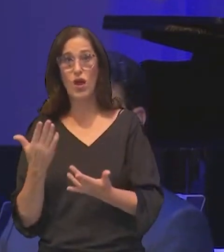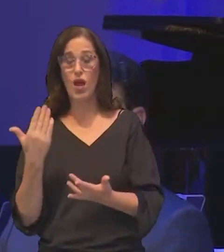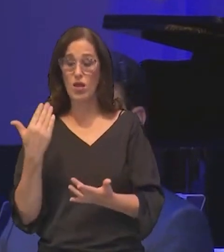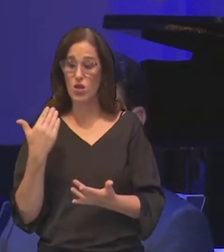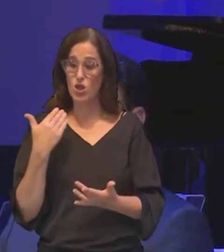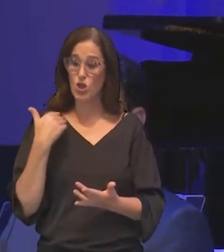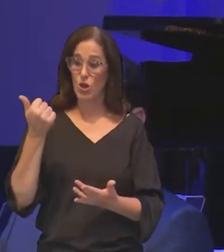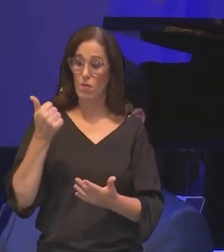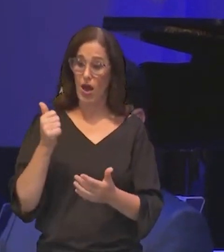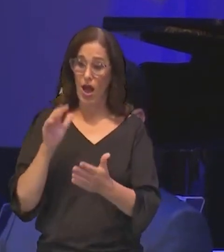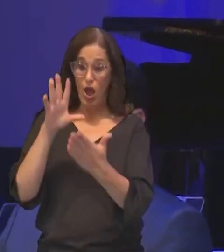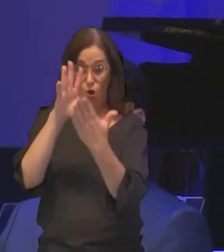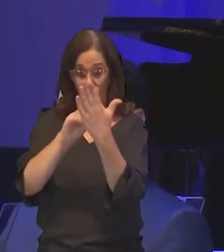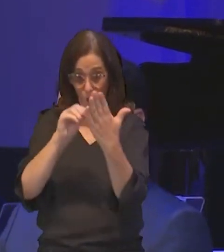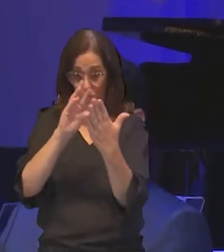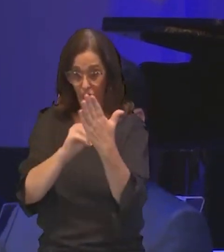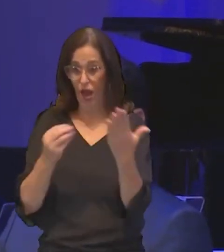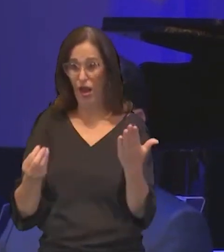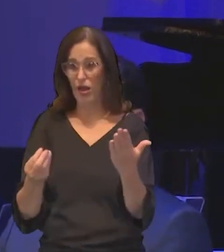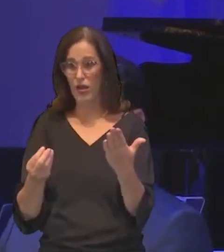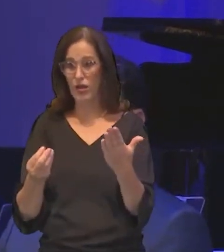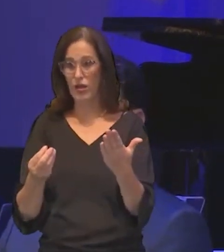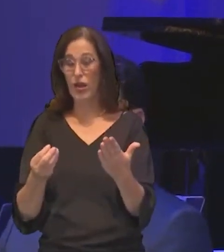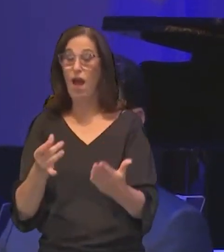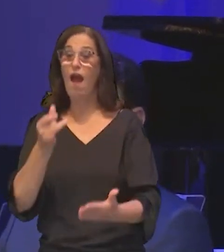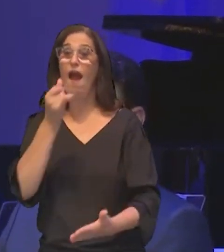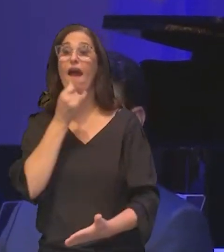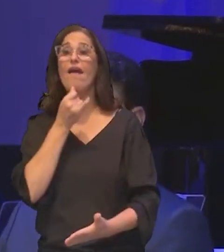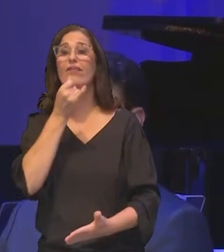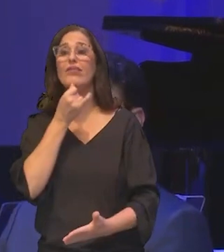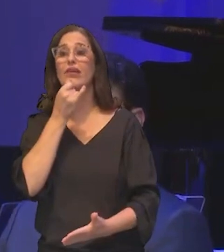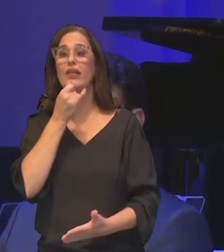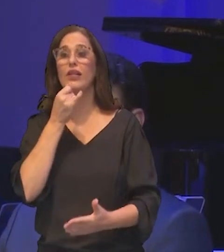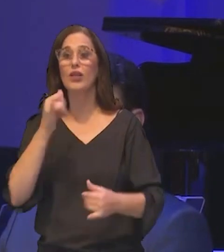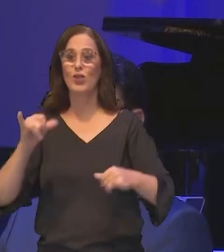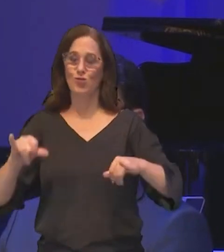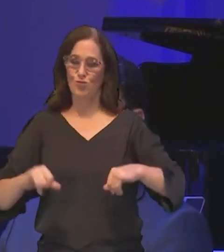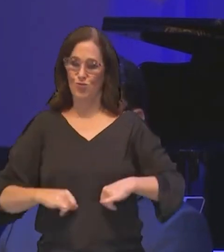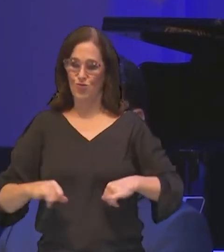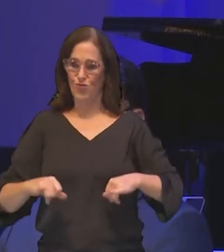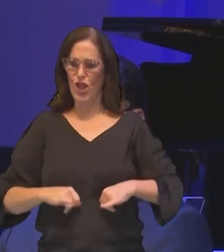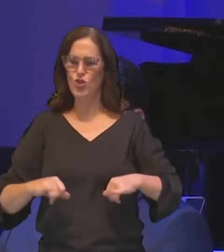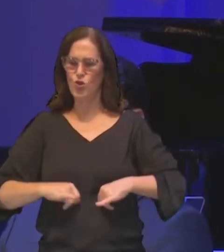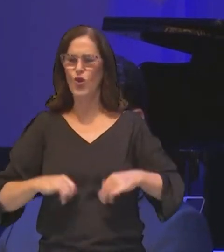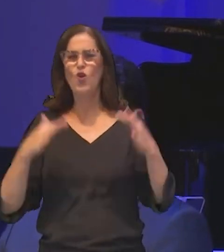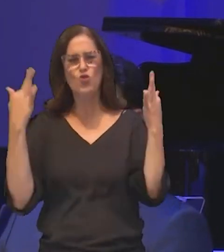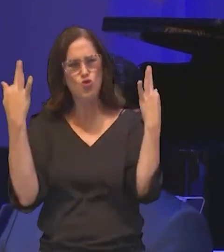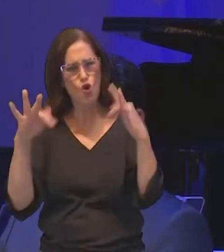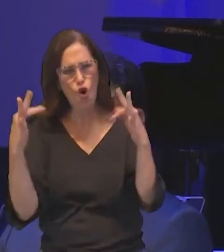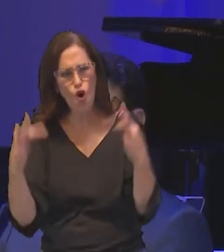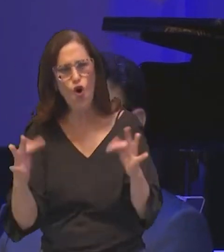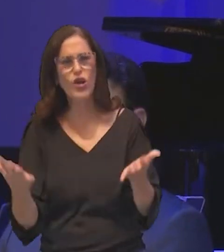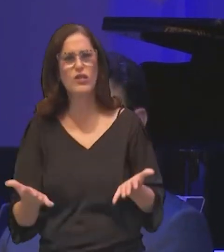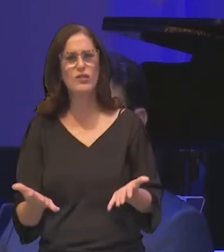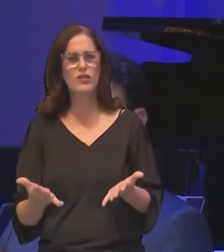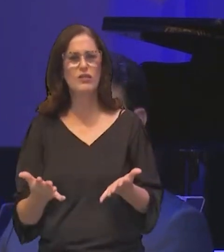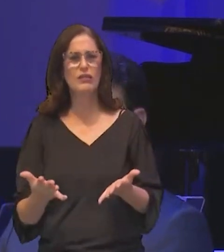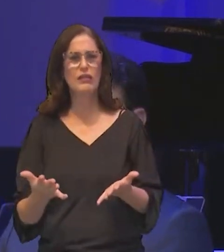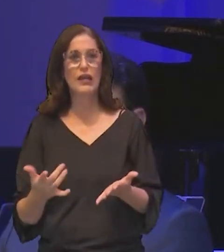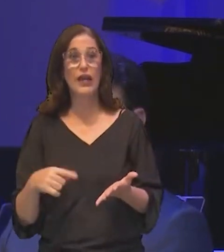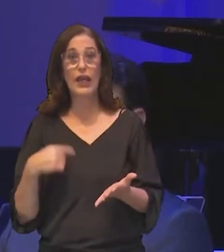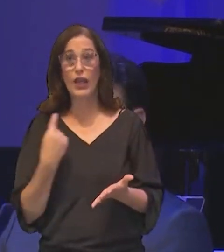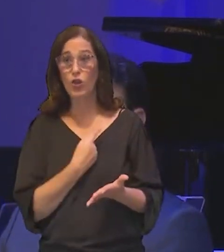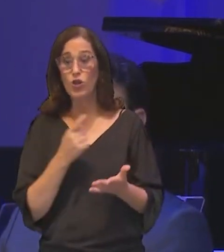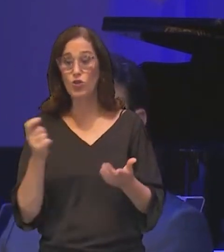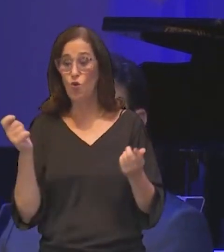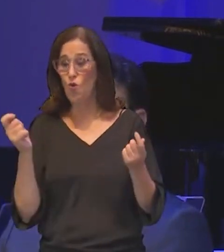seguir e imitar, talvez tenha sido o maior exemplo daquele que sofreu dores, e dores